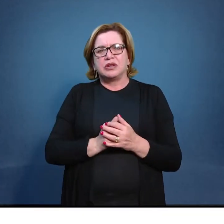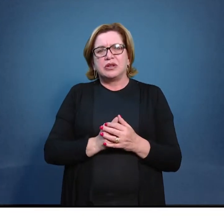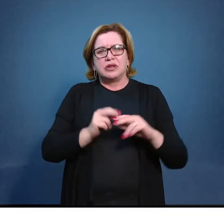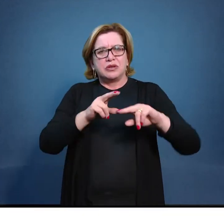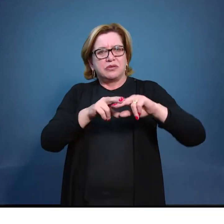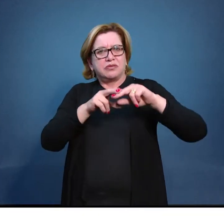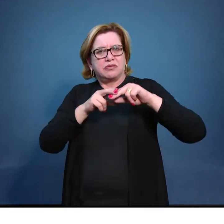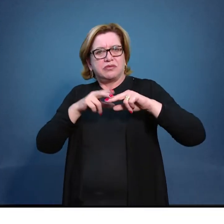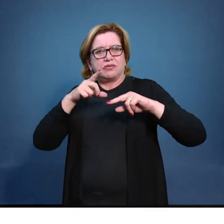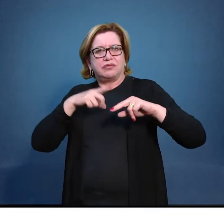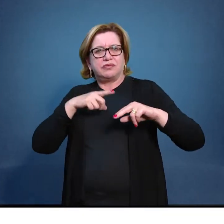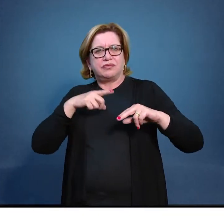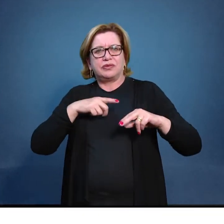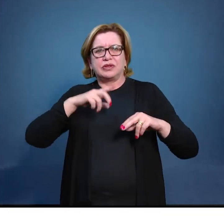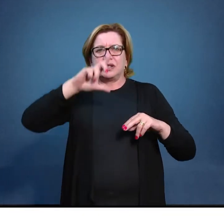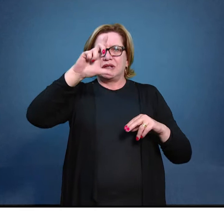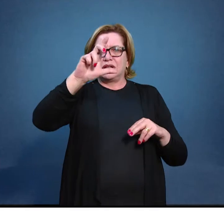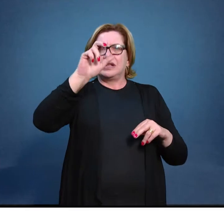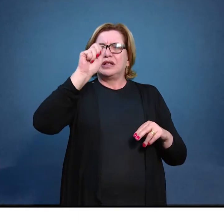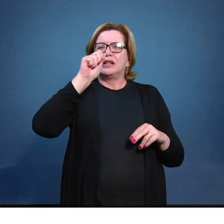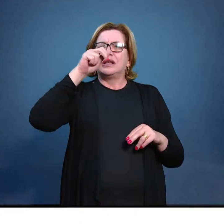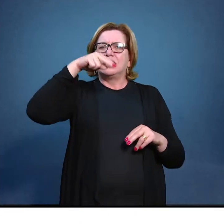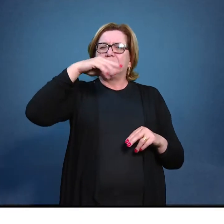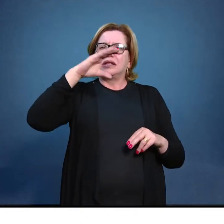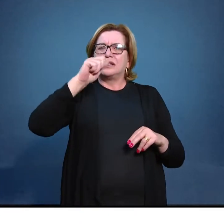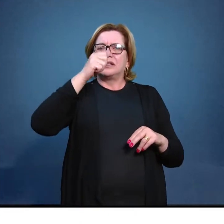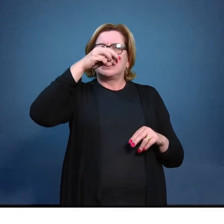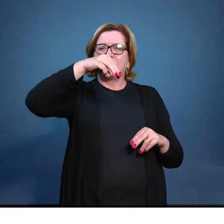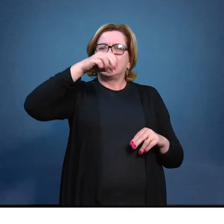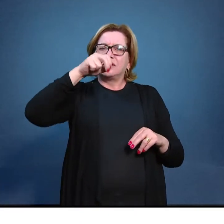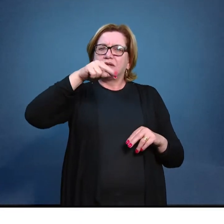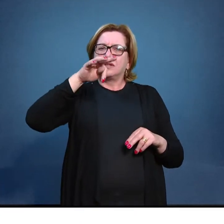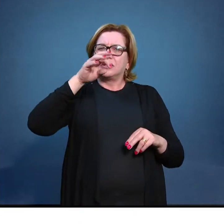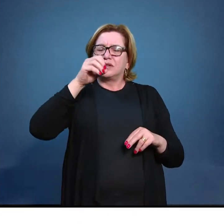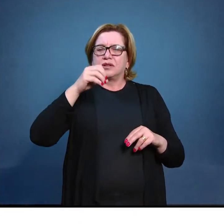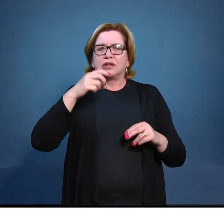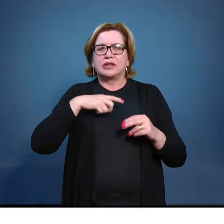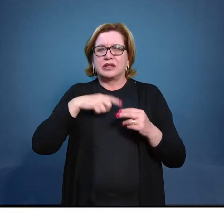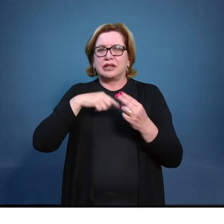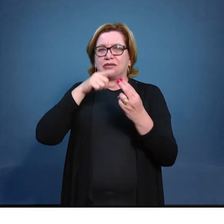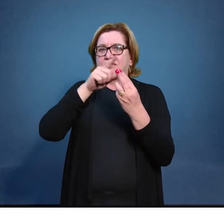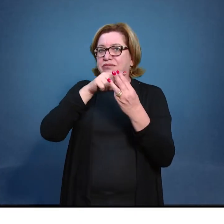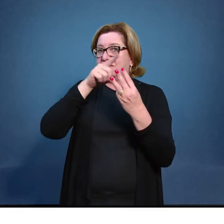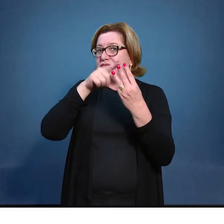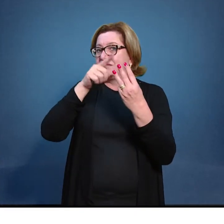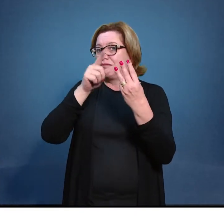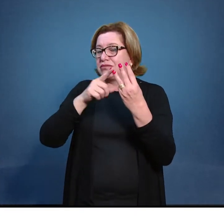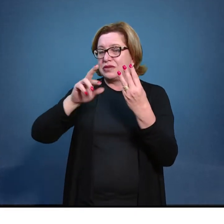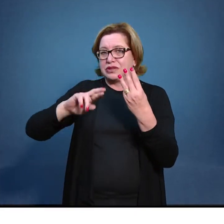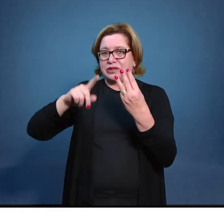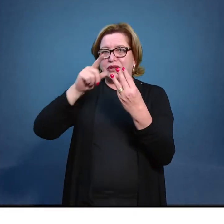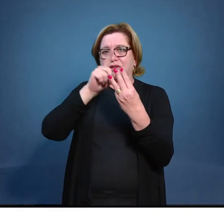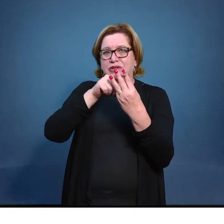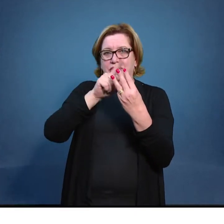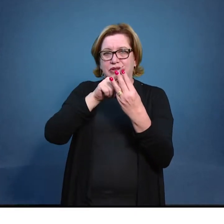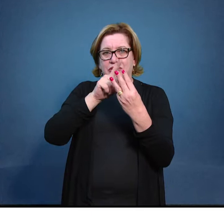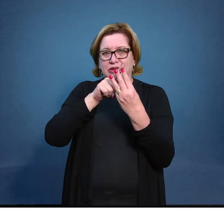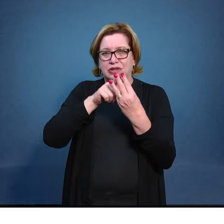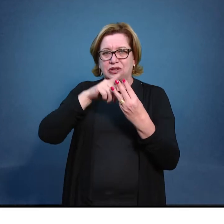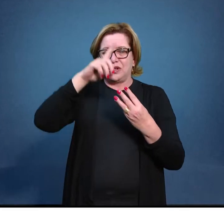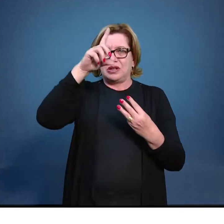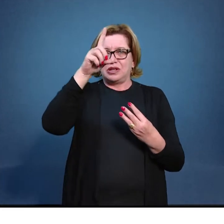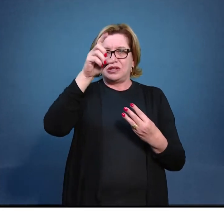isso, existe a figura do lançamento. O lançamento ele tem três modalidades. A primeira delas é o